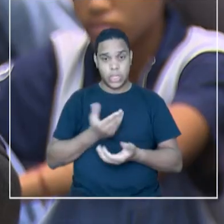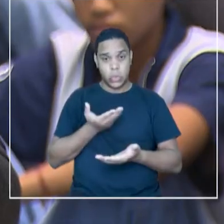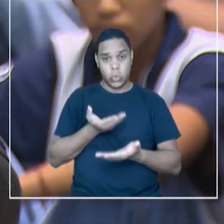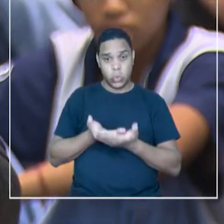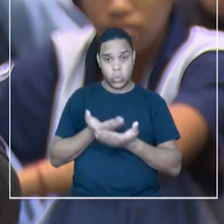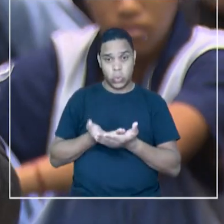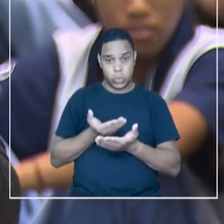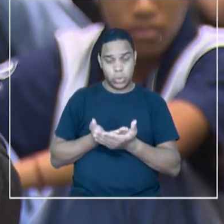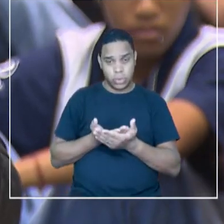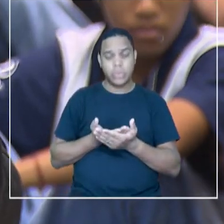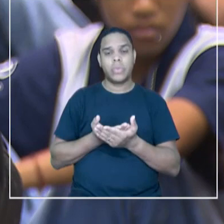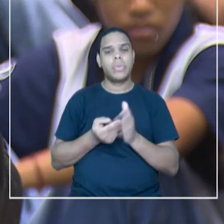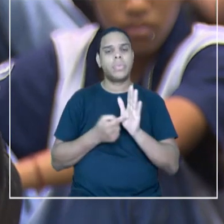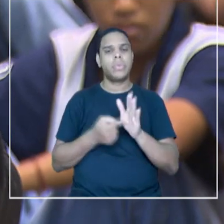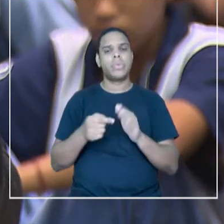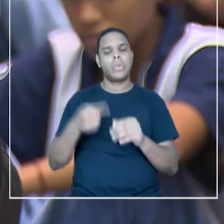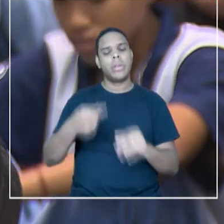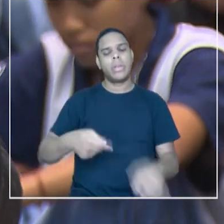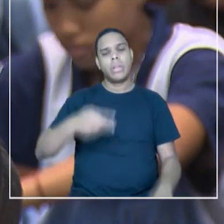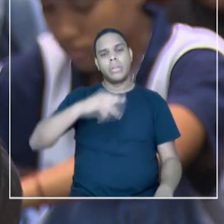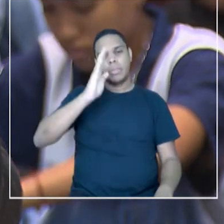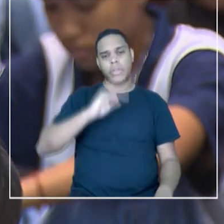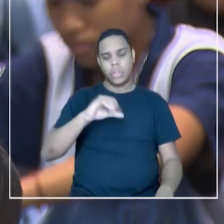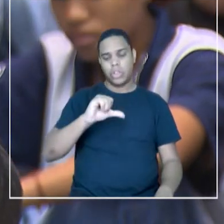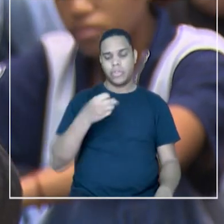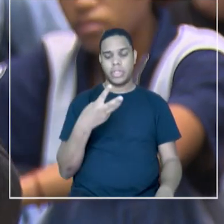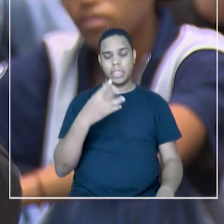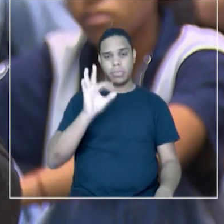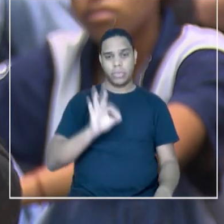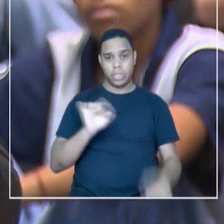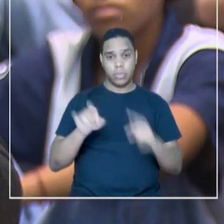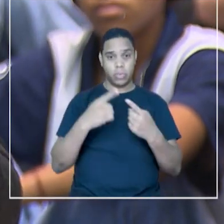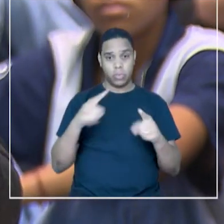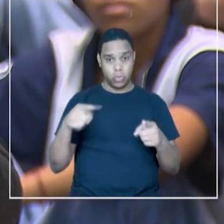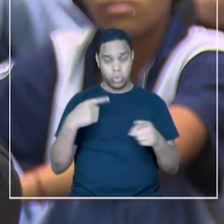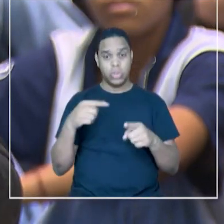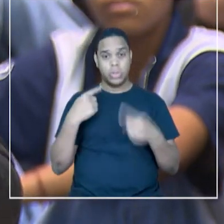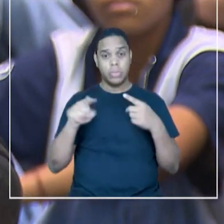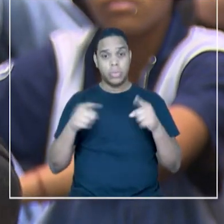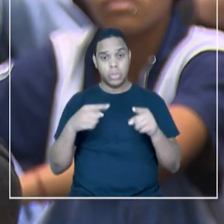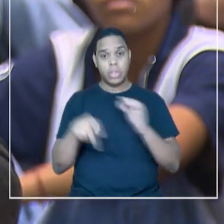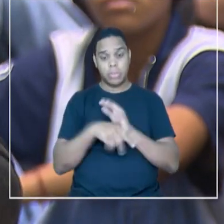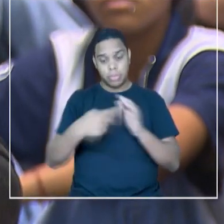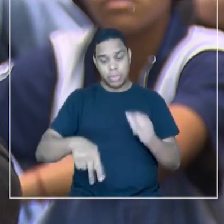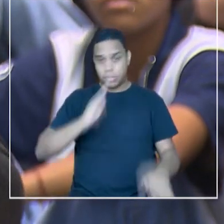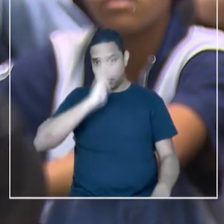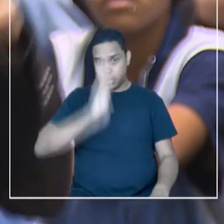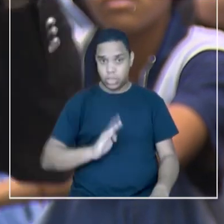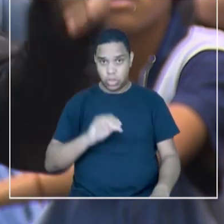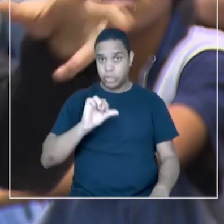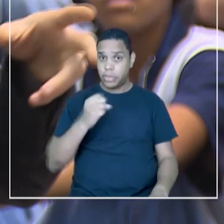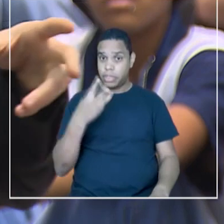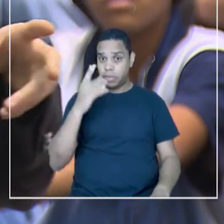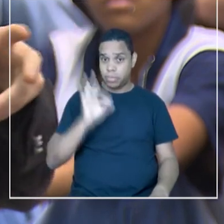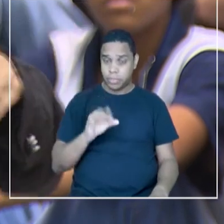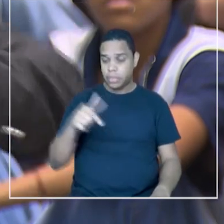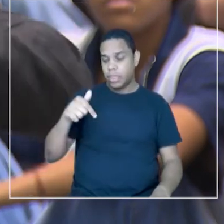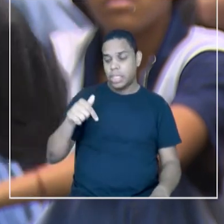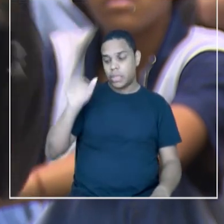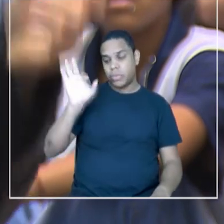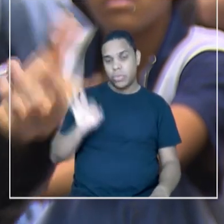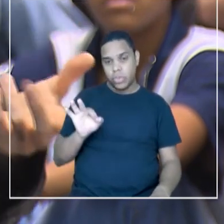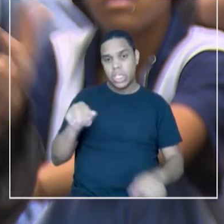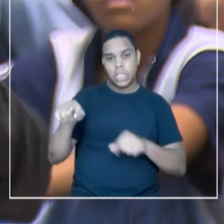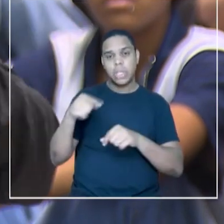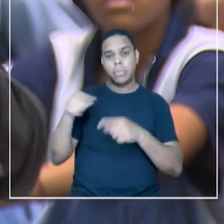que mostra que no Brasil, 93% das músicas que a gente consome são músicas nacionais. Somente 7% são